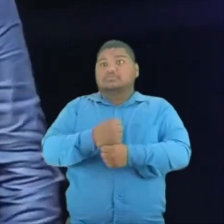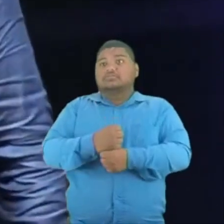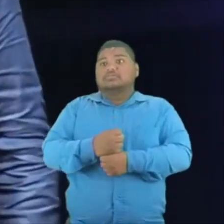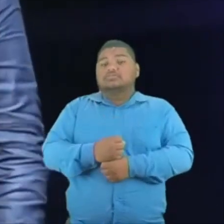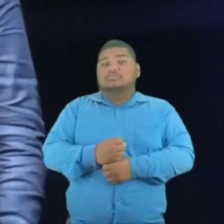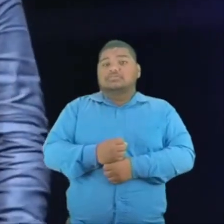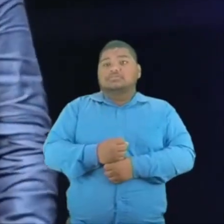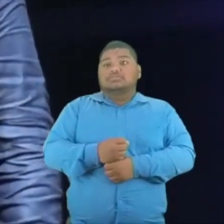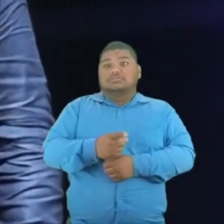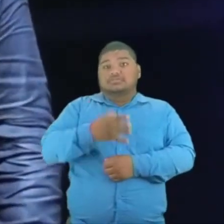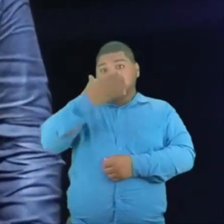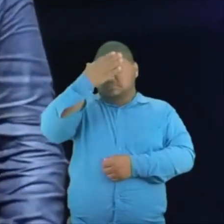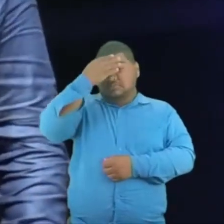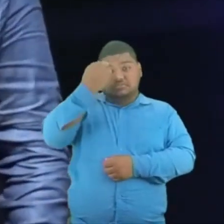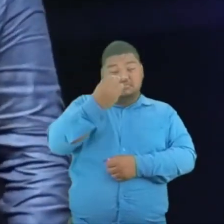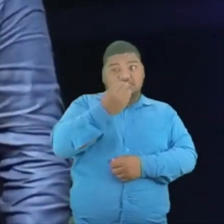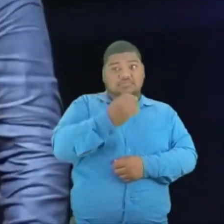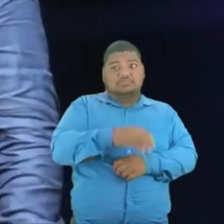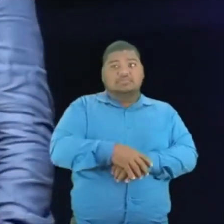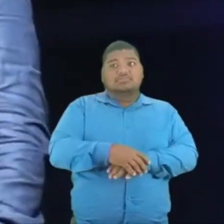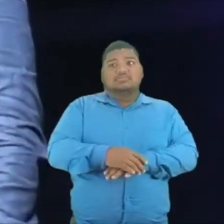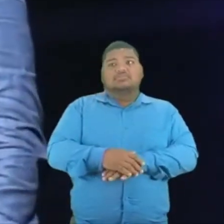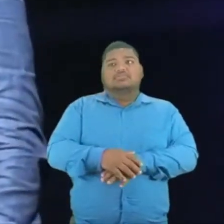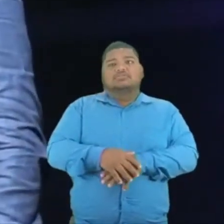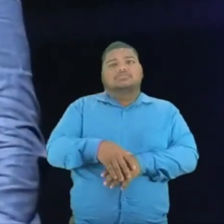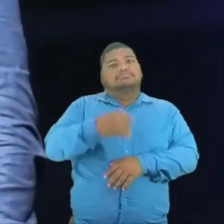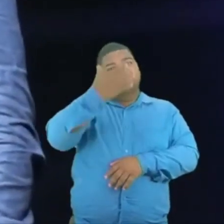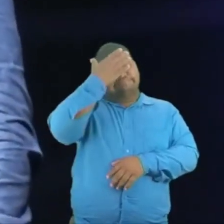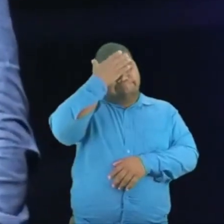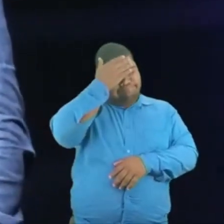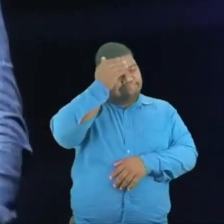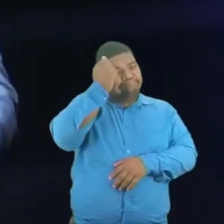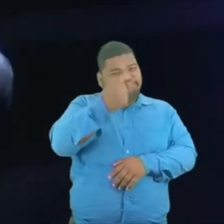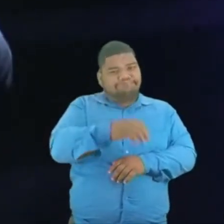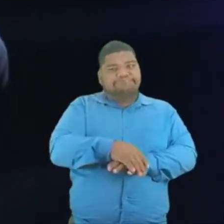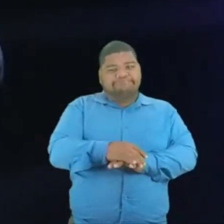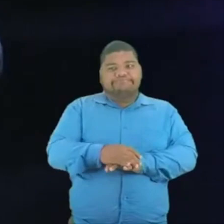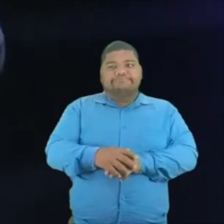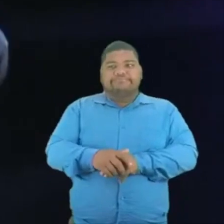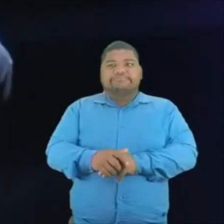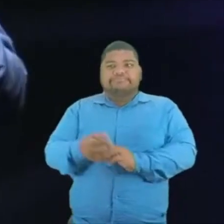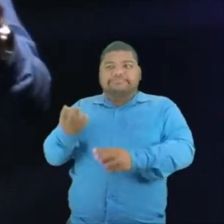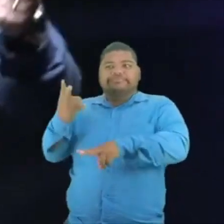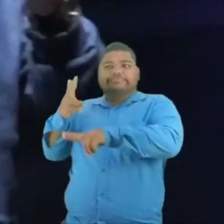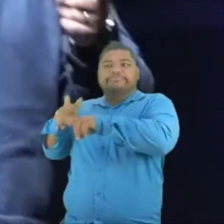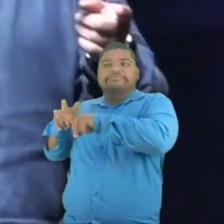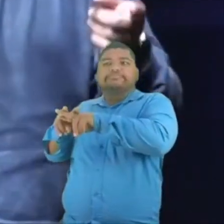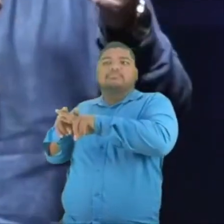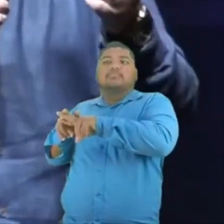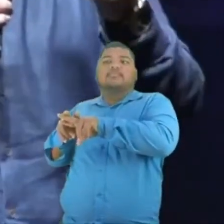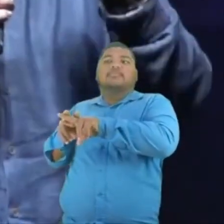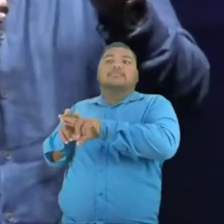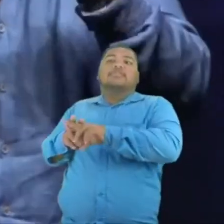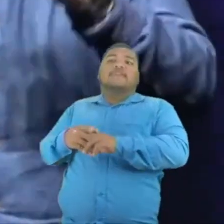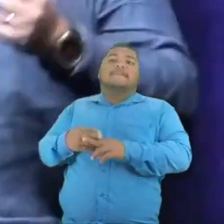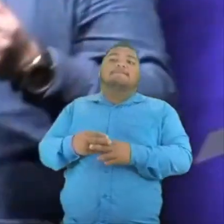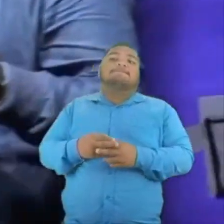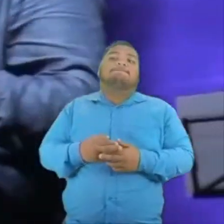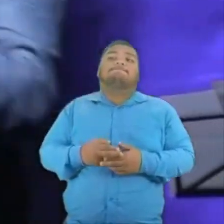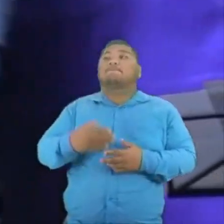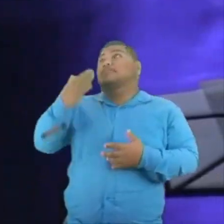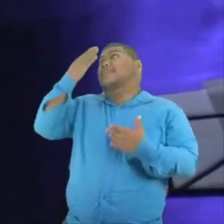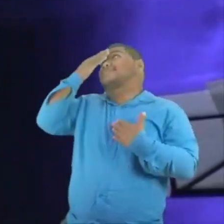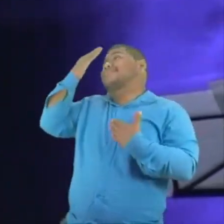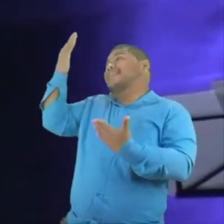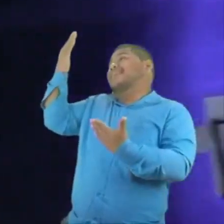cara esqueceu? Esqueceu de José. Talvez José tenha parado e pensado: obrigado, Deus,